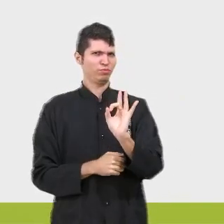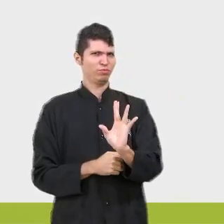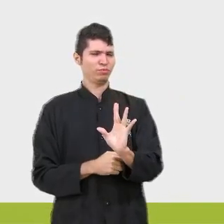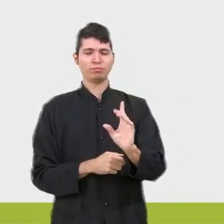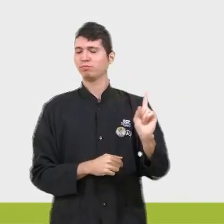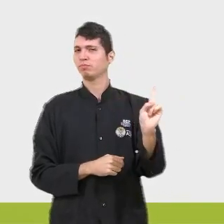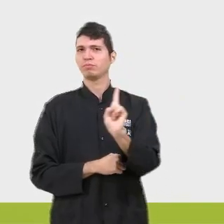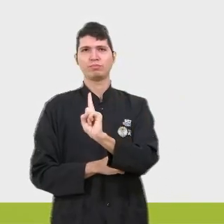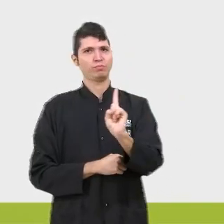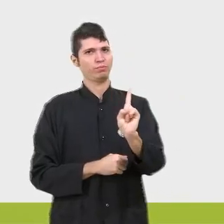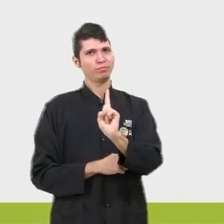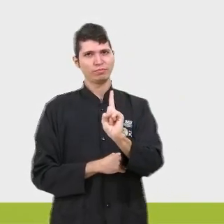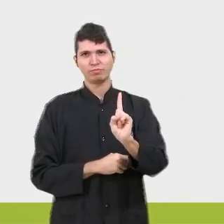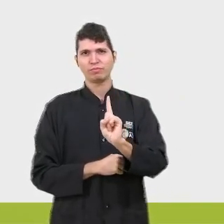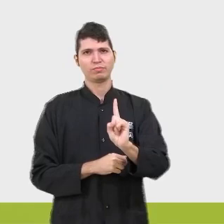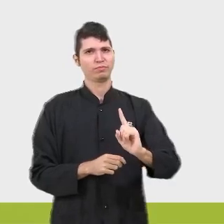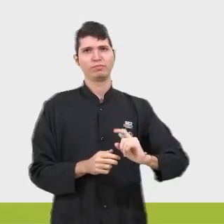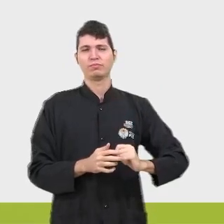Não, pessoal.